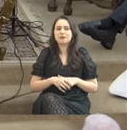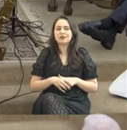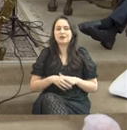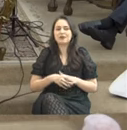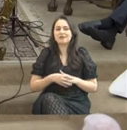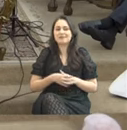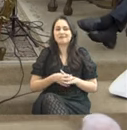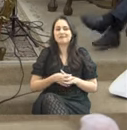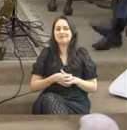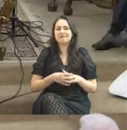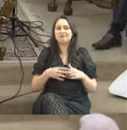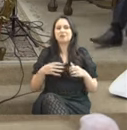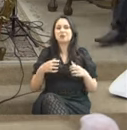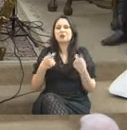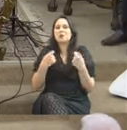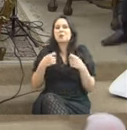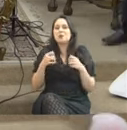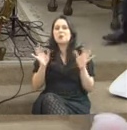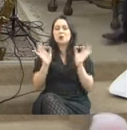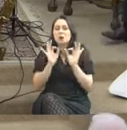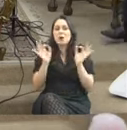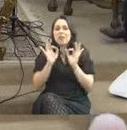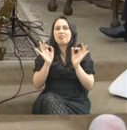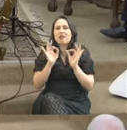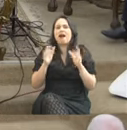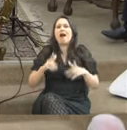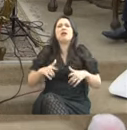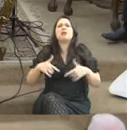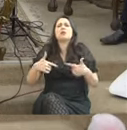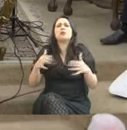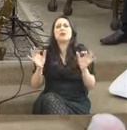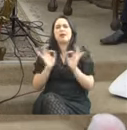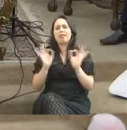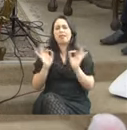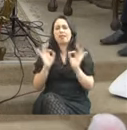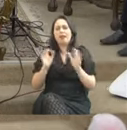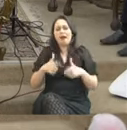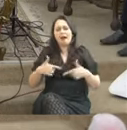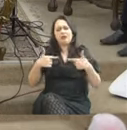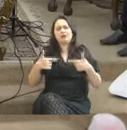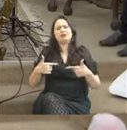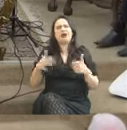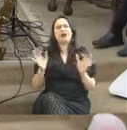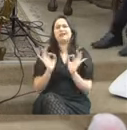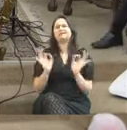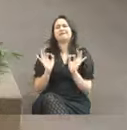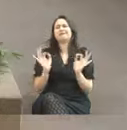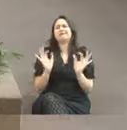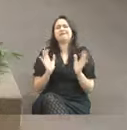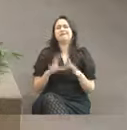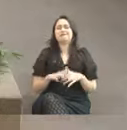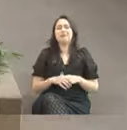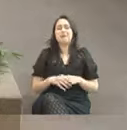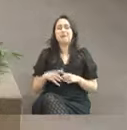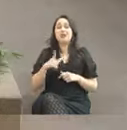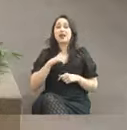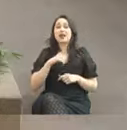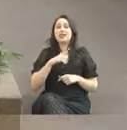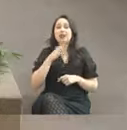a ferradura. Porque bota logo o cavalo lá na porta que faria mais efeito. Nós temos